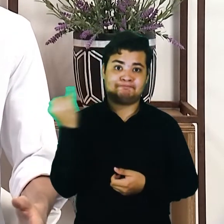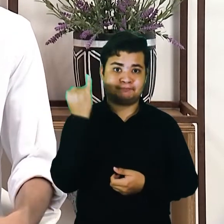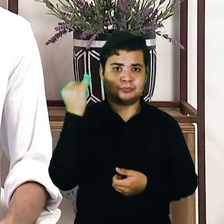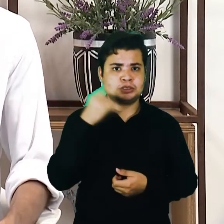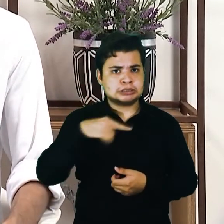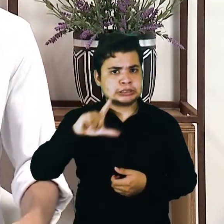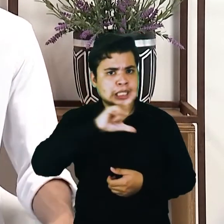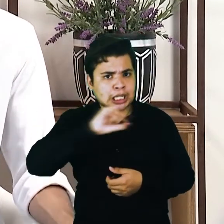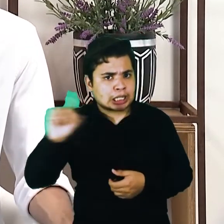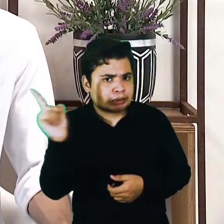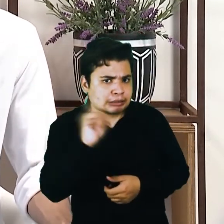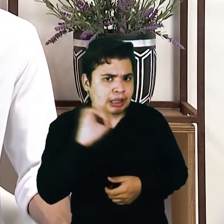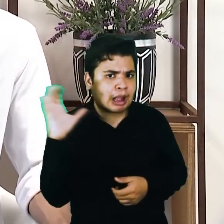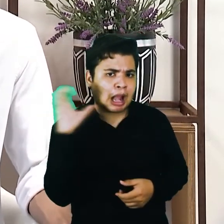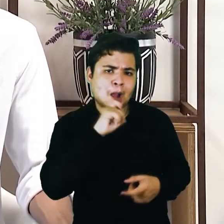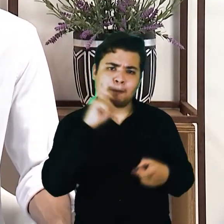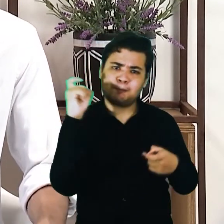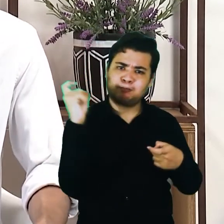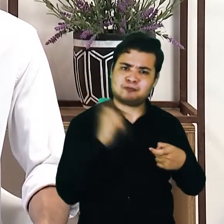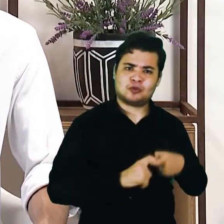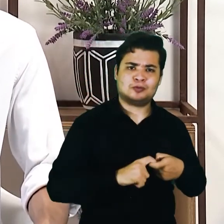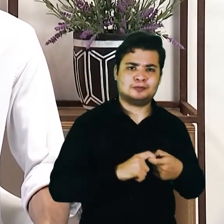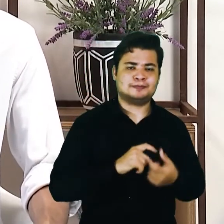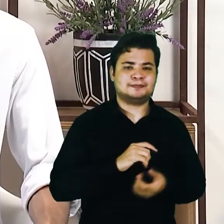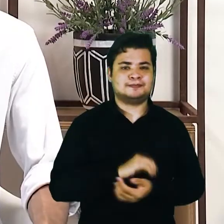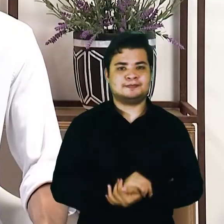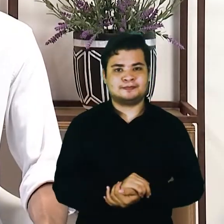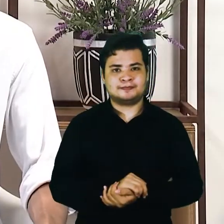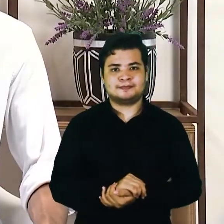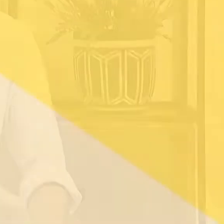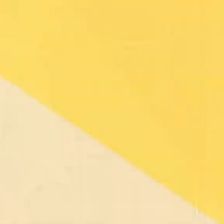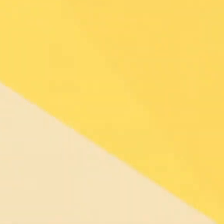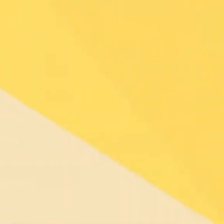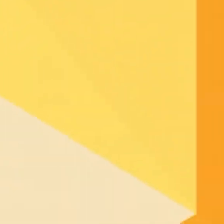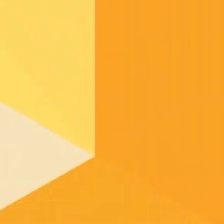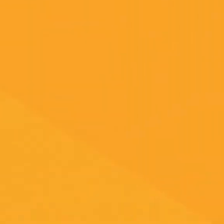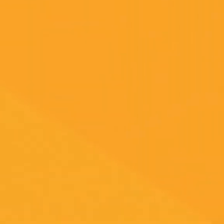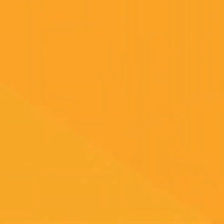extrema importância. Não sai daí que a gente volta rapidinho.